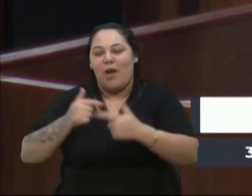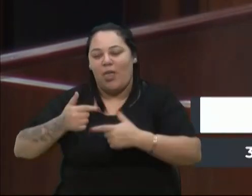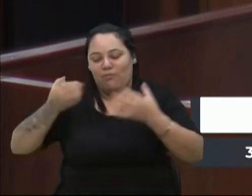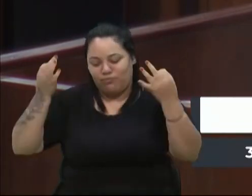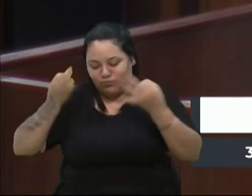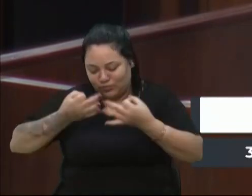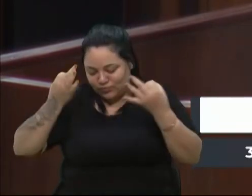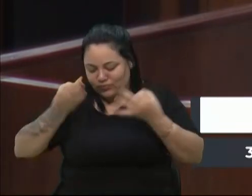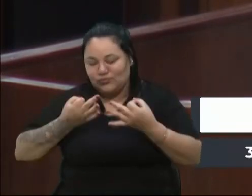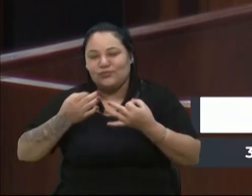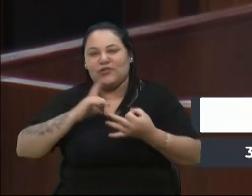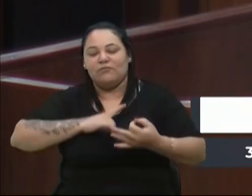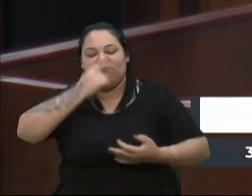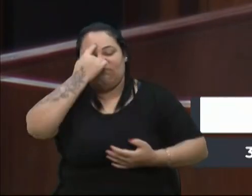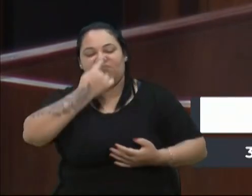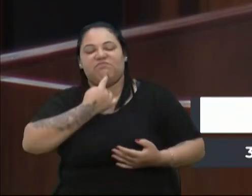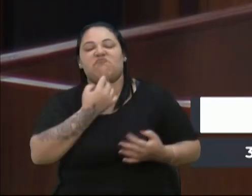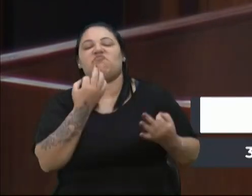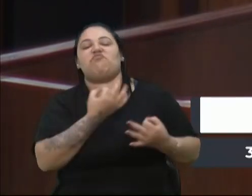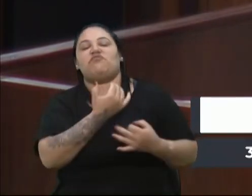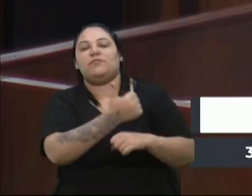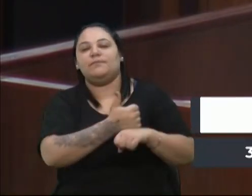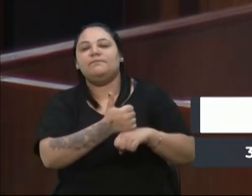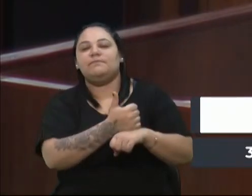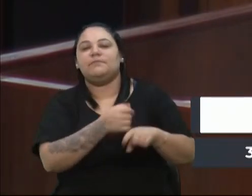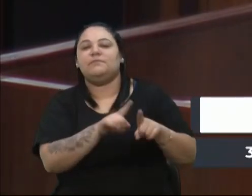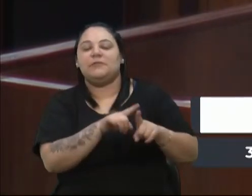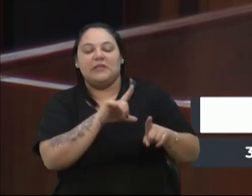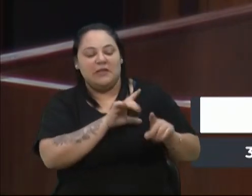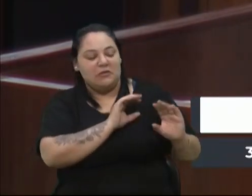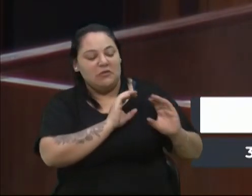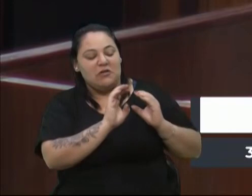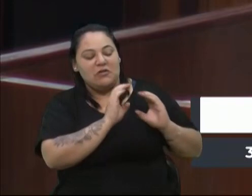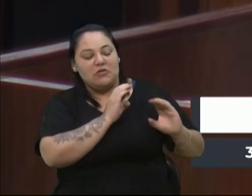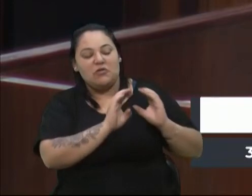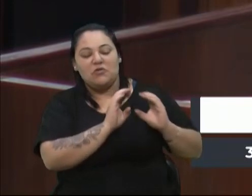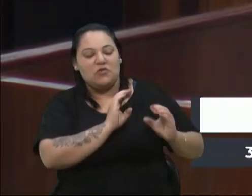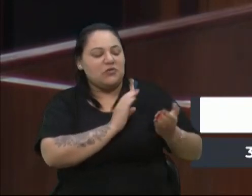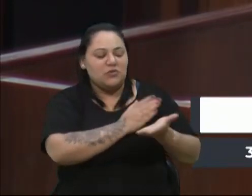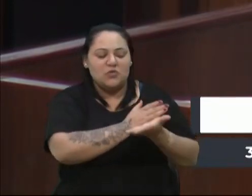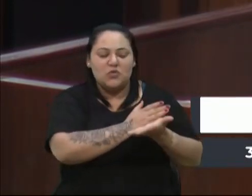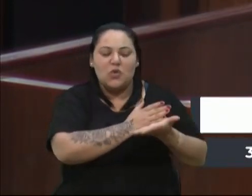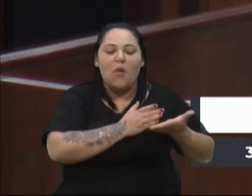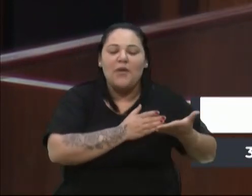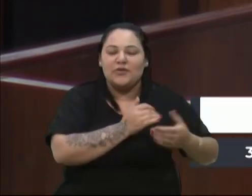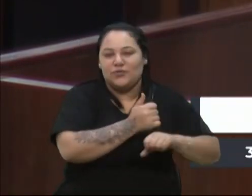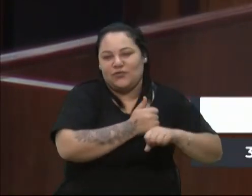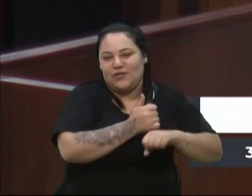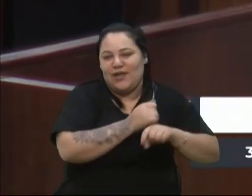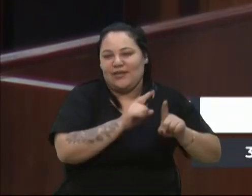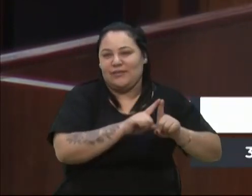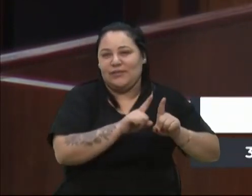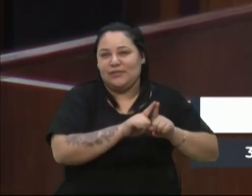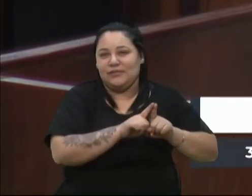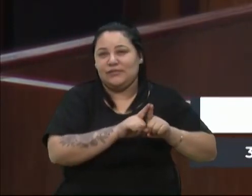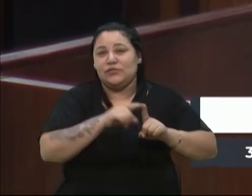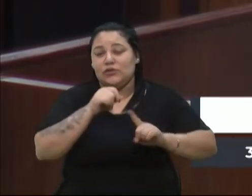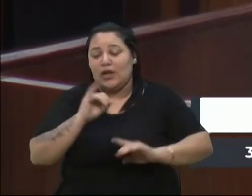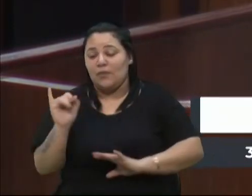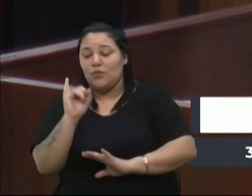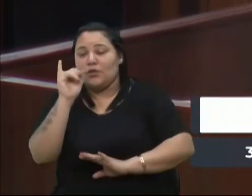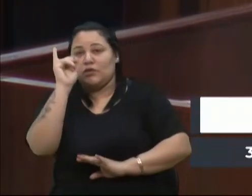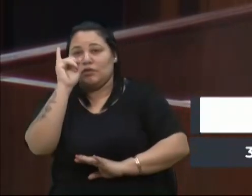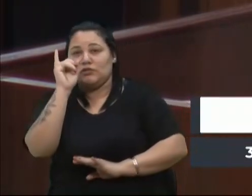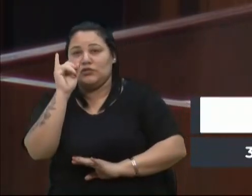com caráter profissional, tendo cantores iniciantes nos seus ofícios. O que é importante é poder